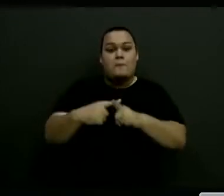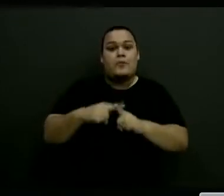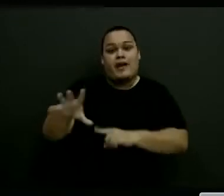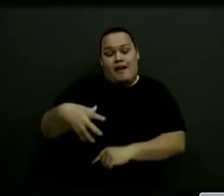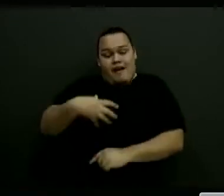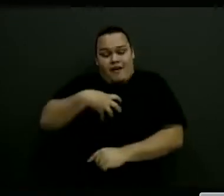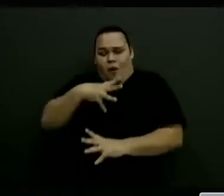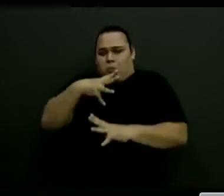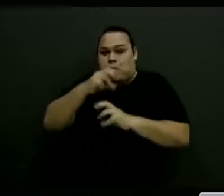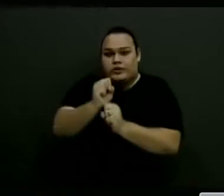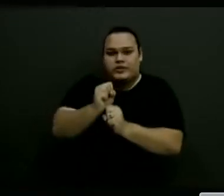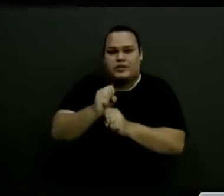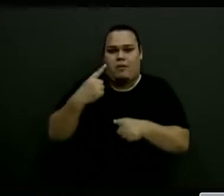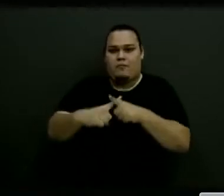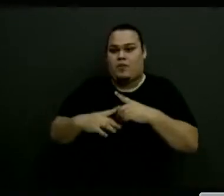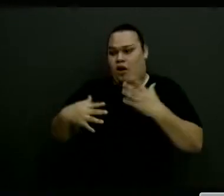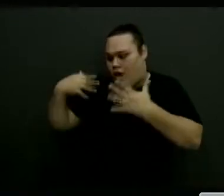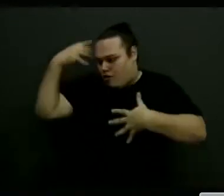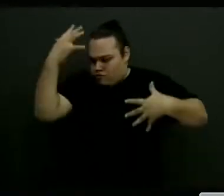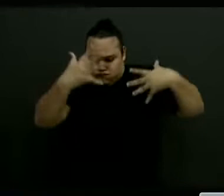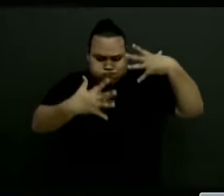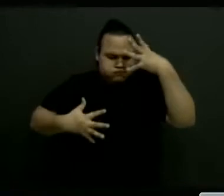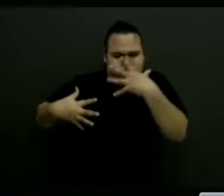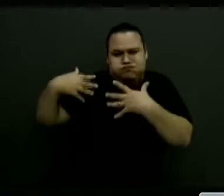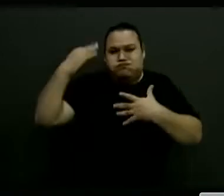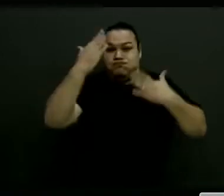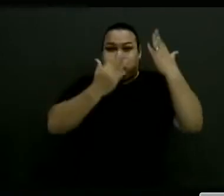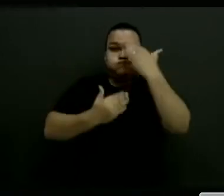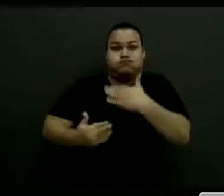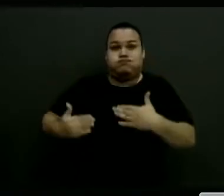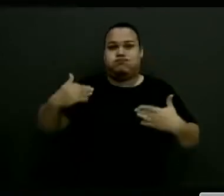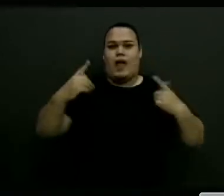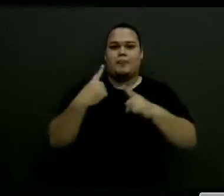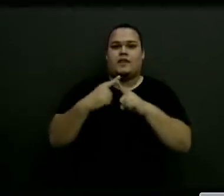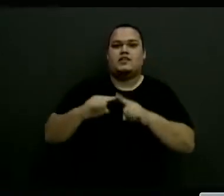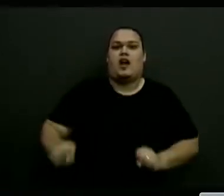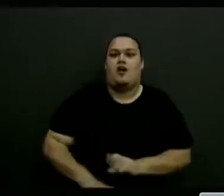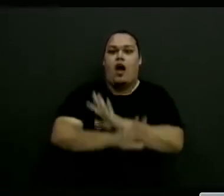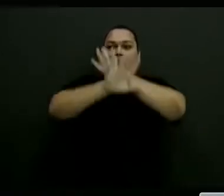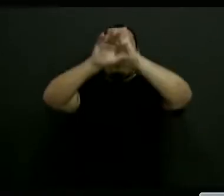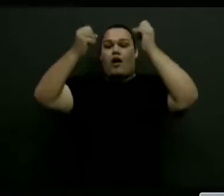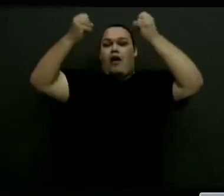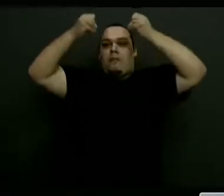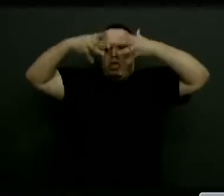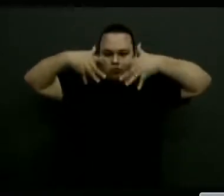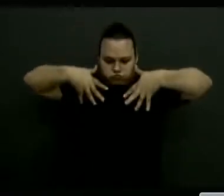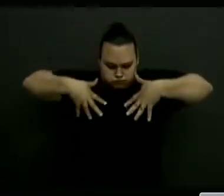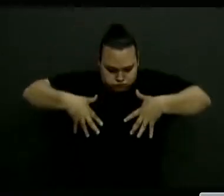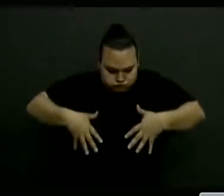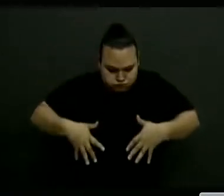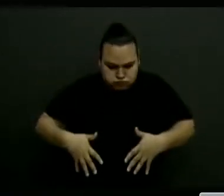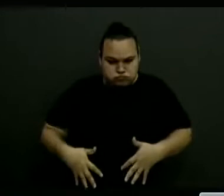Ali Jesus foi transfigurado. Foi cheio de glória. O que estava fazendo